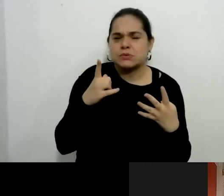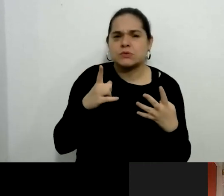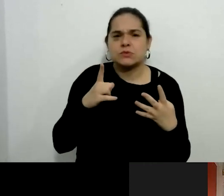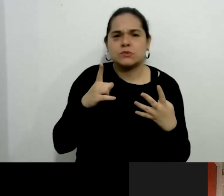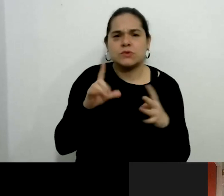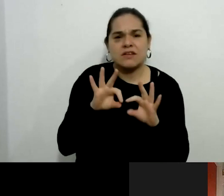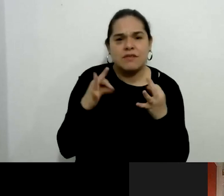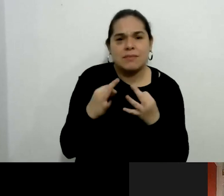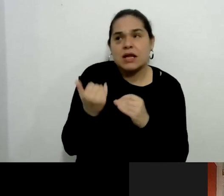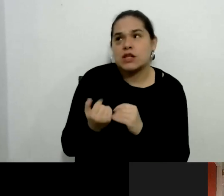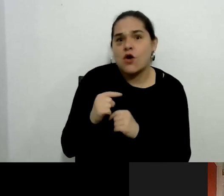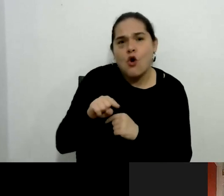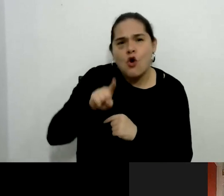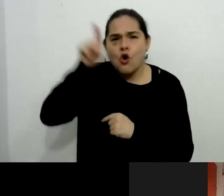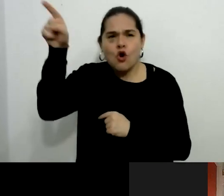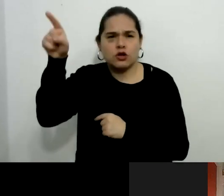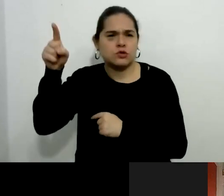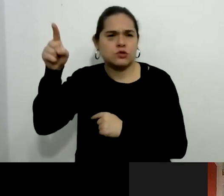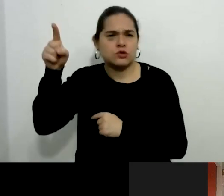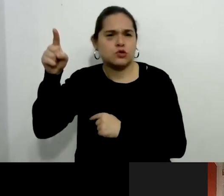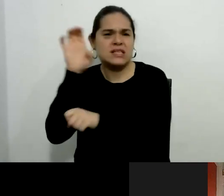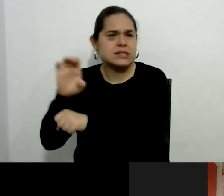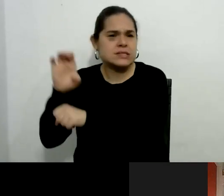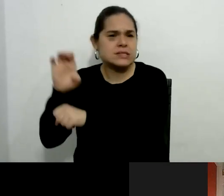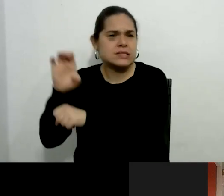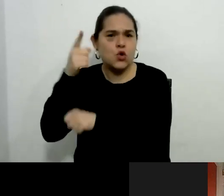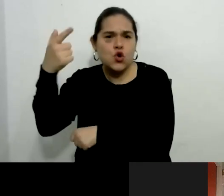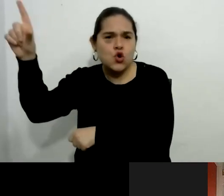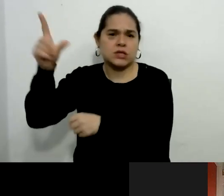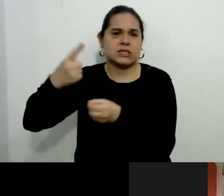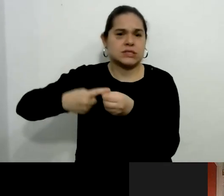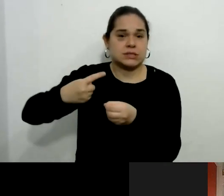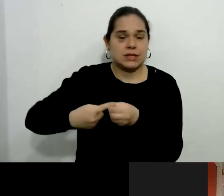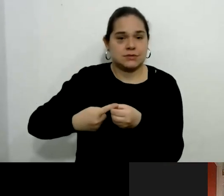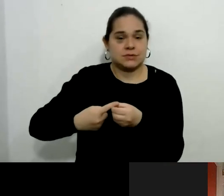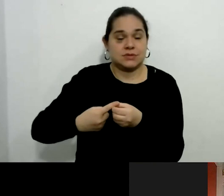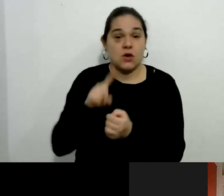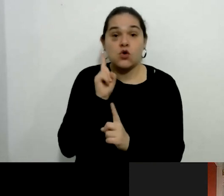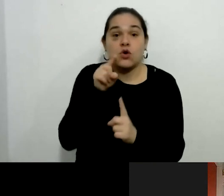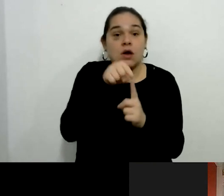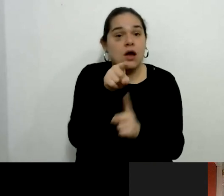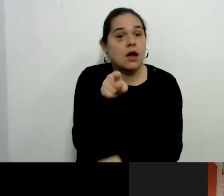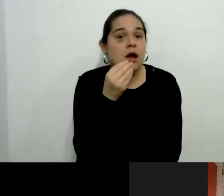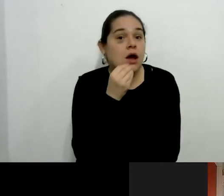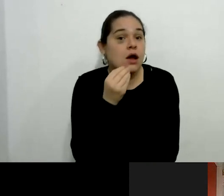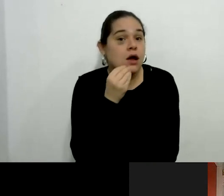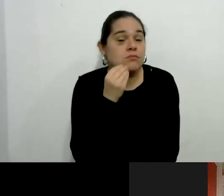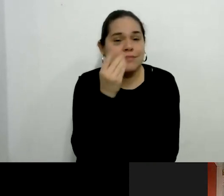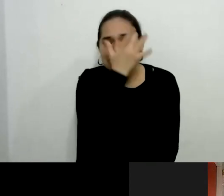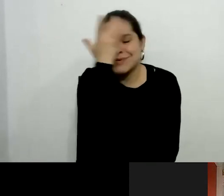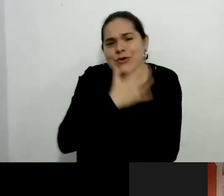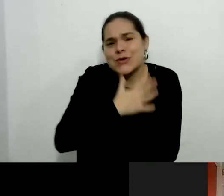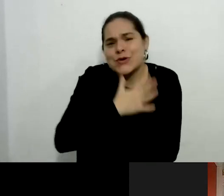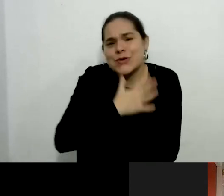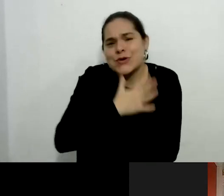com saúde. Então, qual é a ideia? É dar acesso à saúde às pessoas que a gente gosta, que muitas vezes a gente tem a